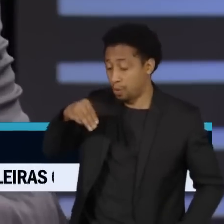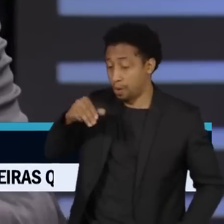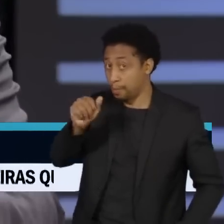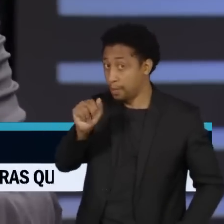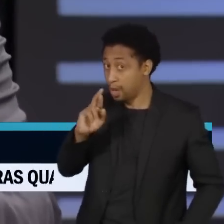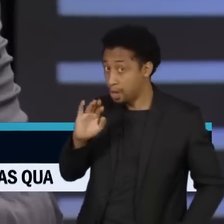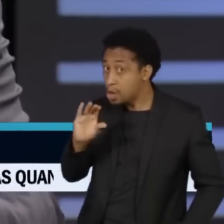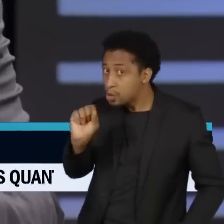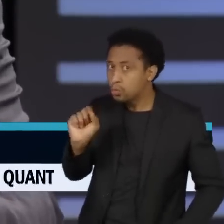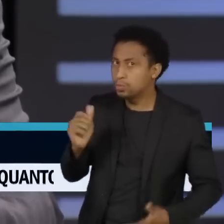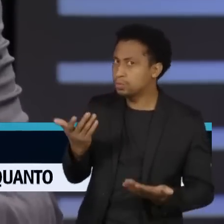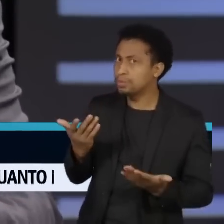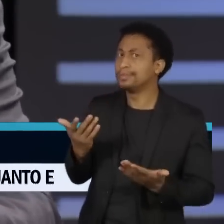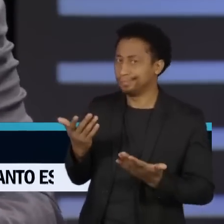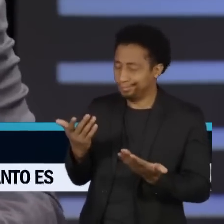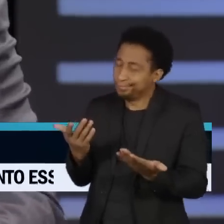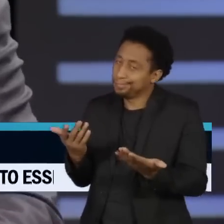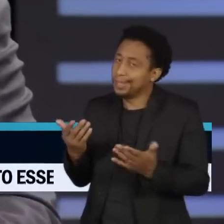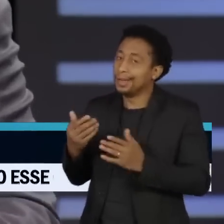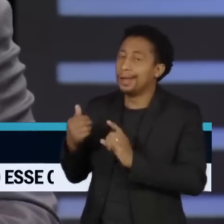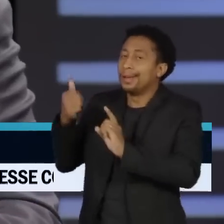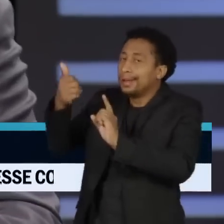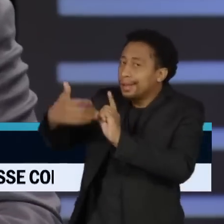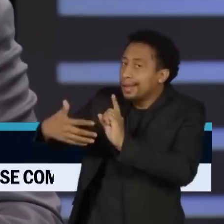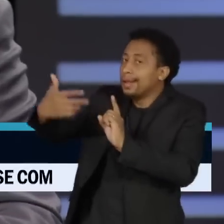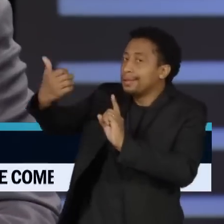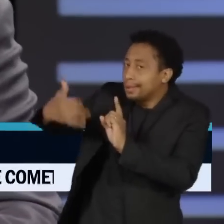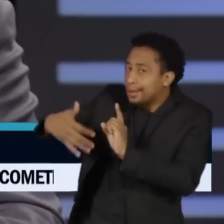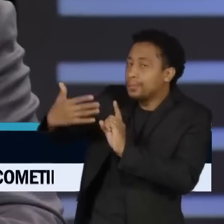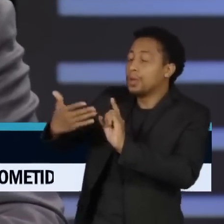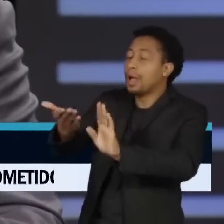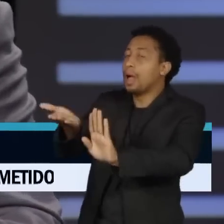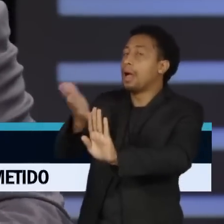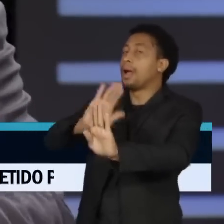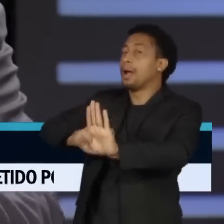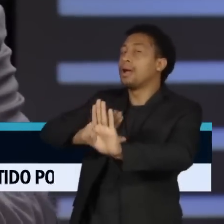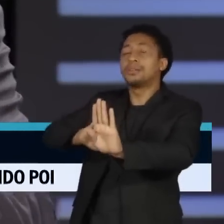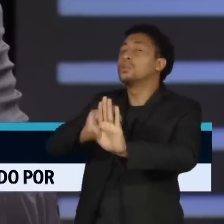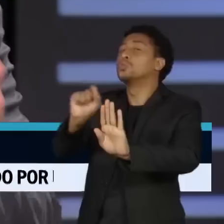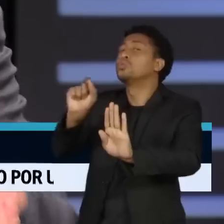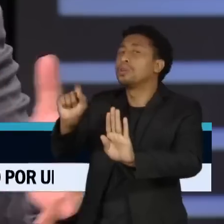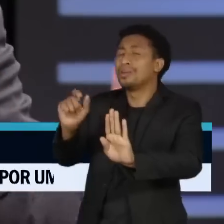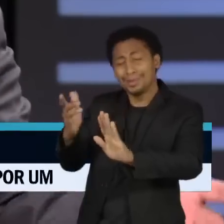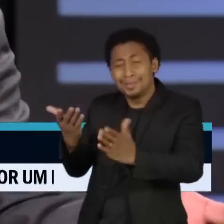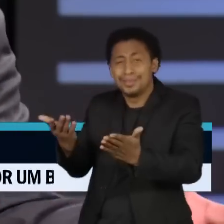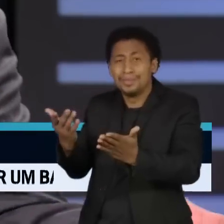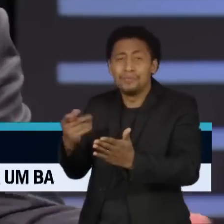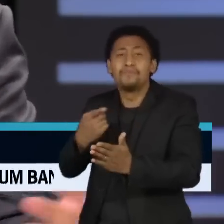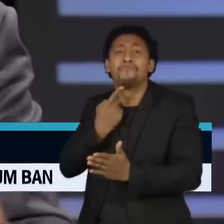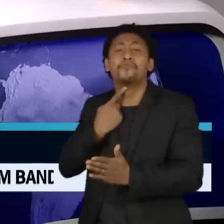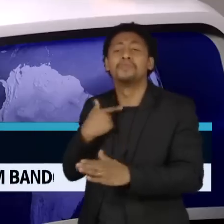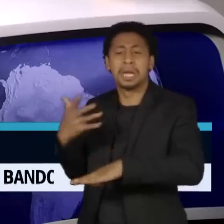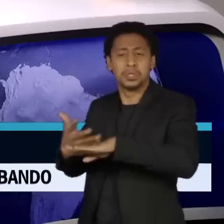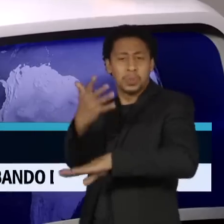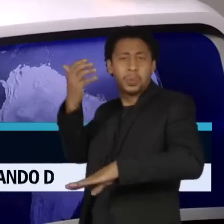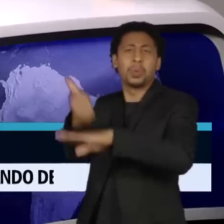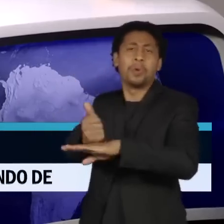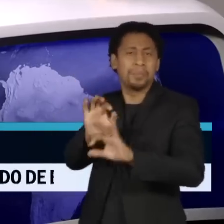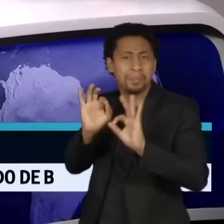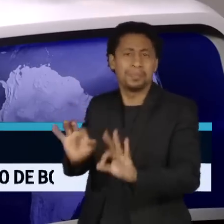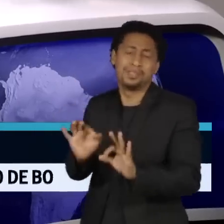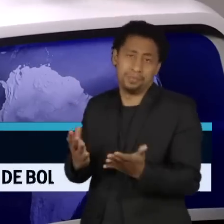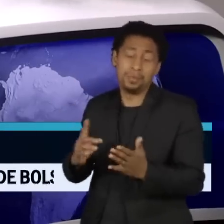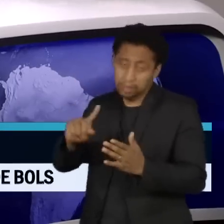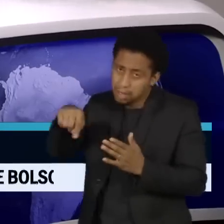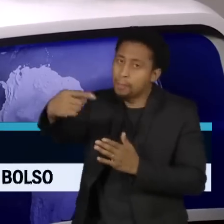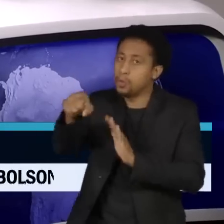no meio de uma conspiração de golpe de Estado que vai precisar ser investigada pela polícia assim que terminar investigações sobre o próprio Marcos